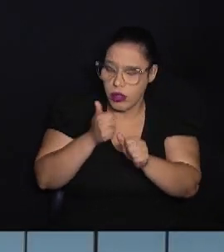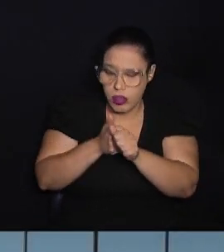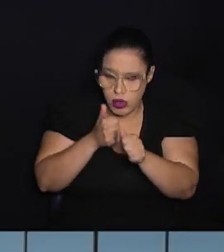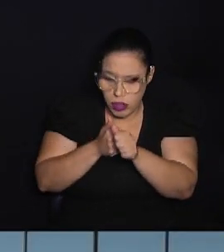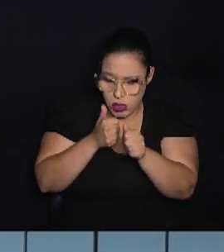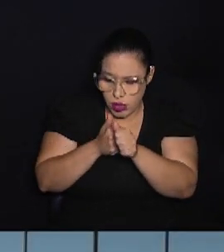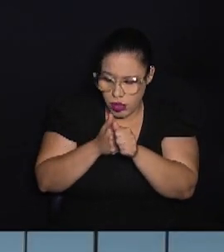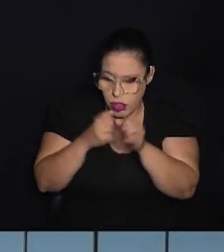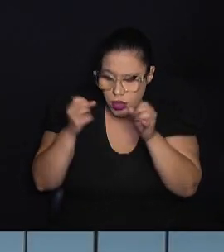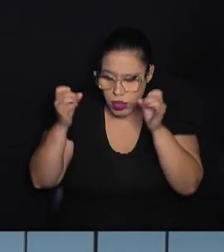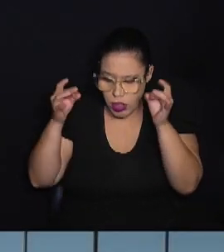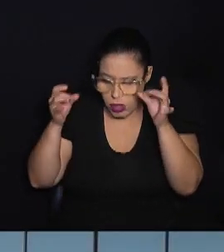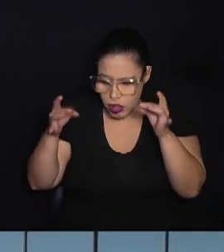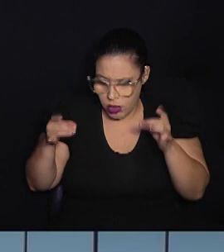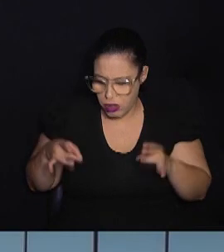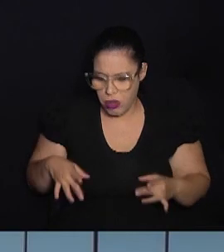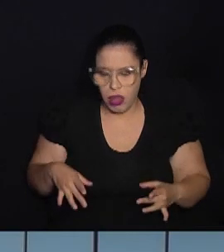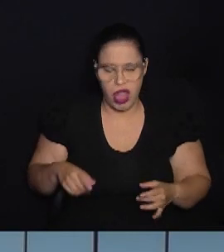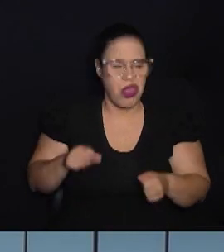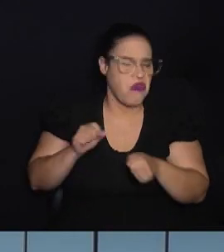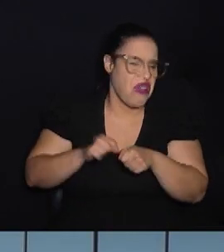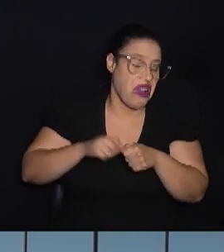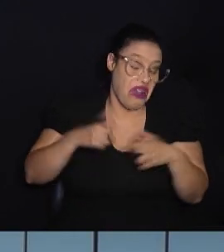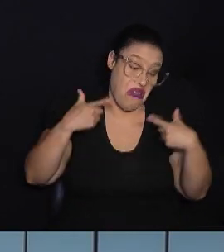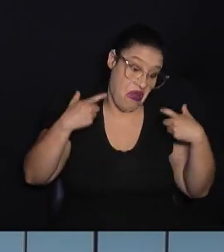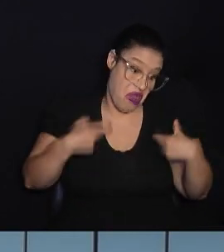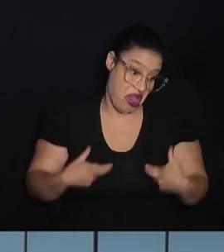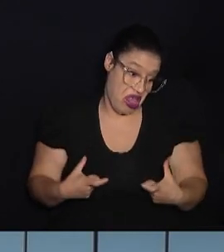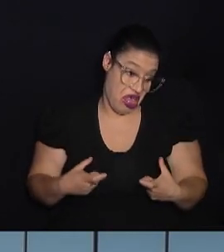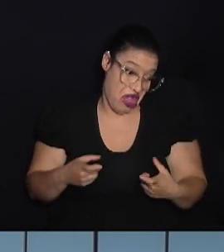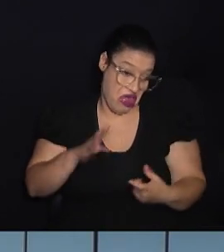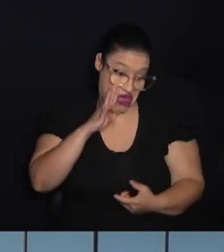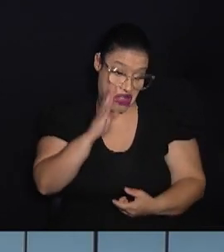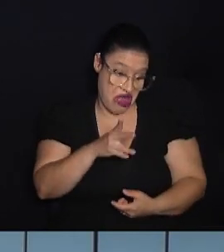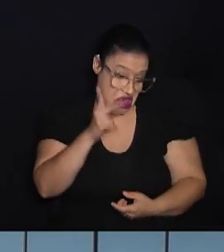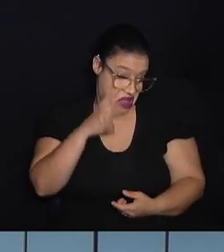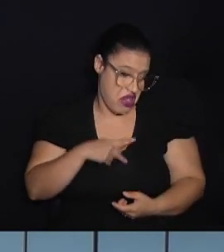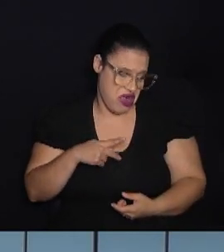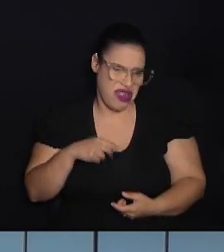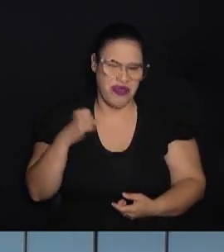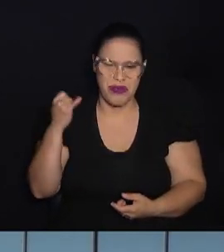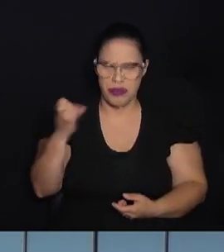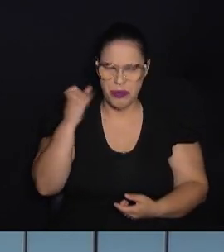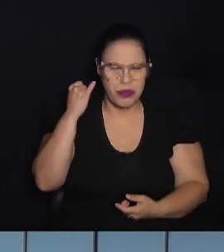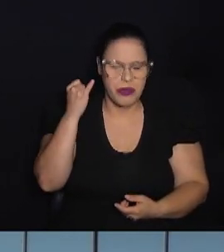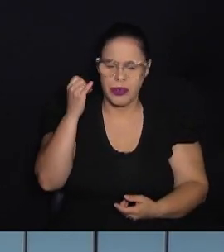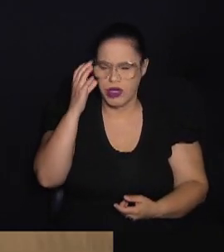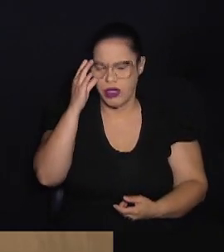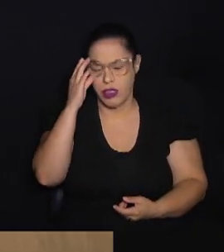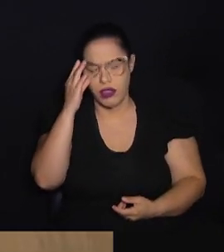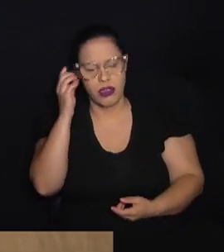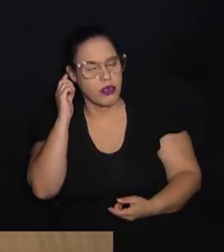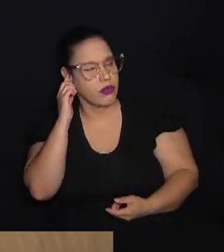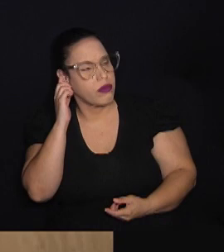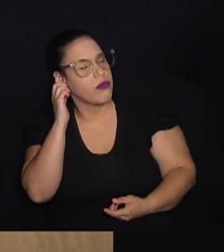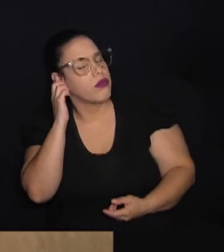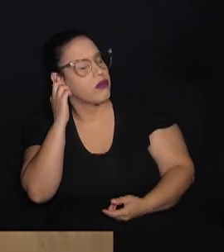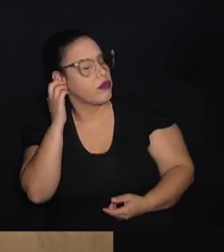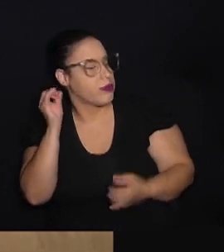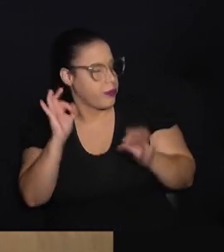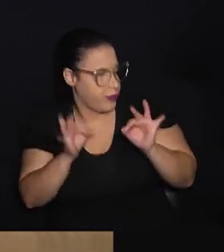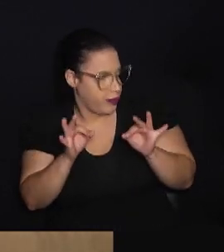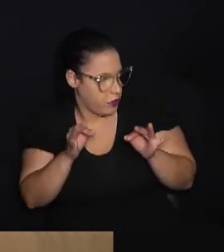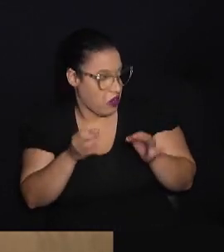especialista, né? Não fazer nada por conta. E isso acho que é imprescindível, né? Com certeza. Ninguém deve